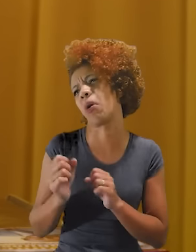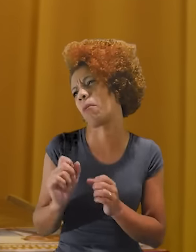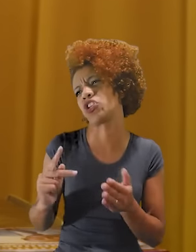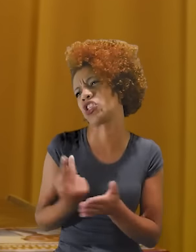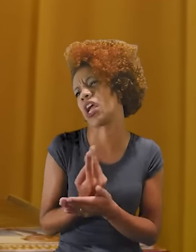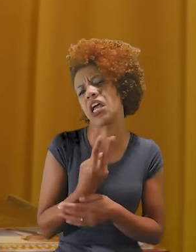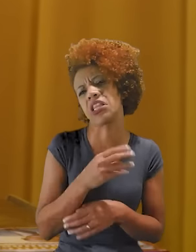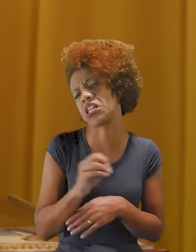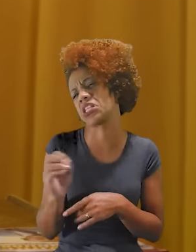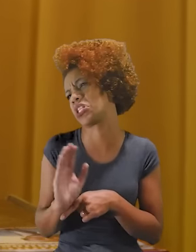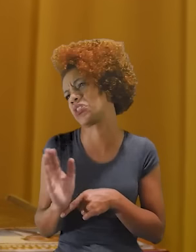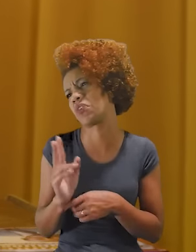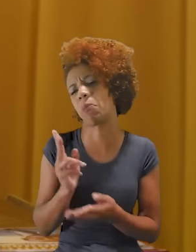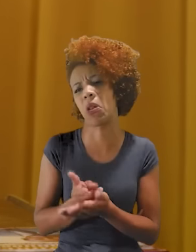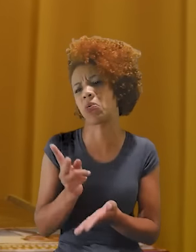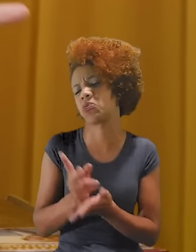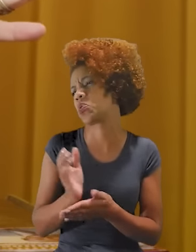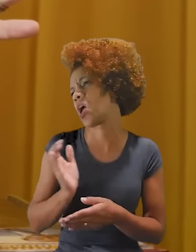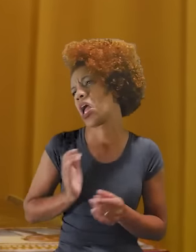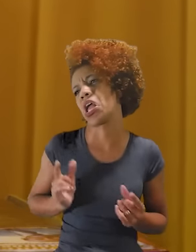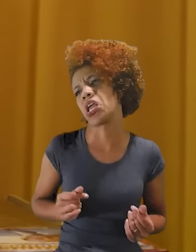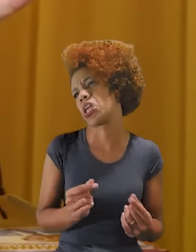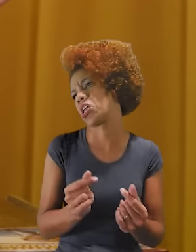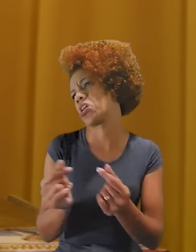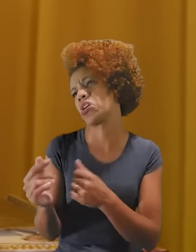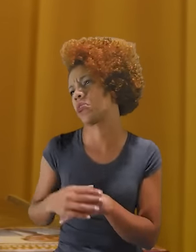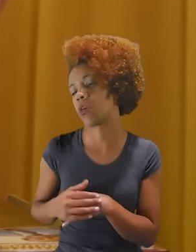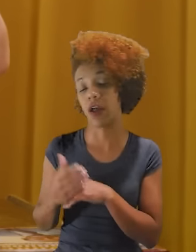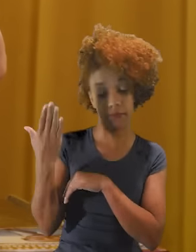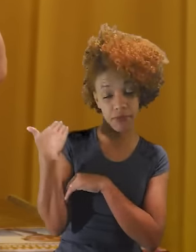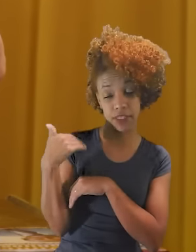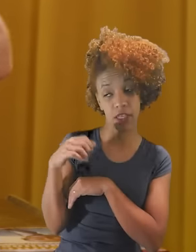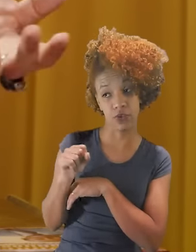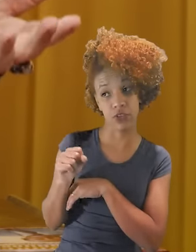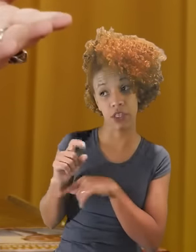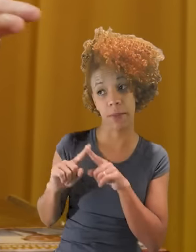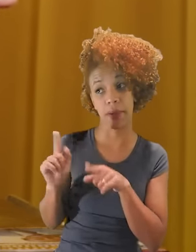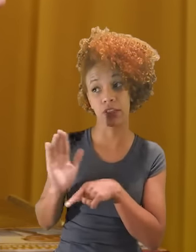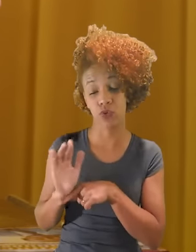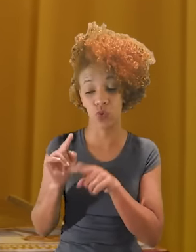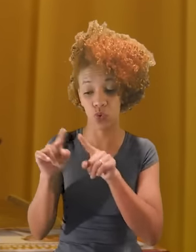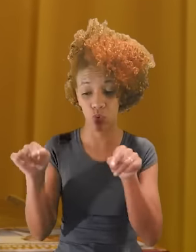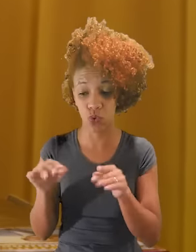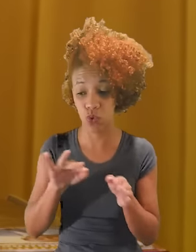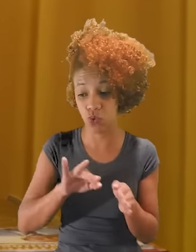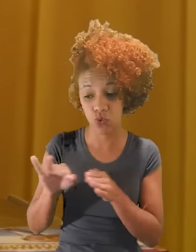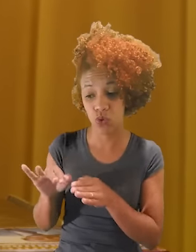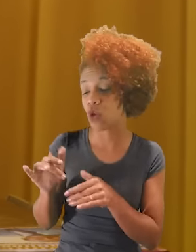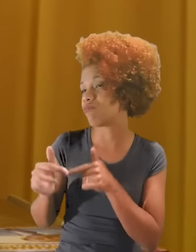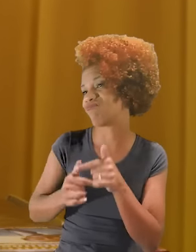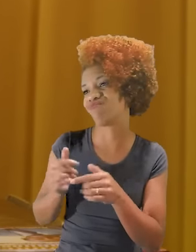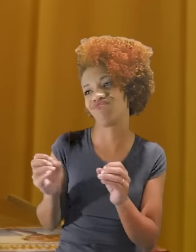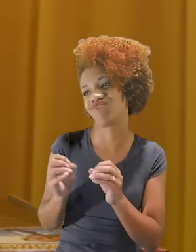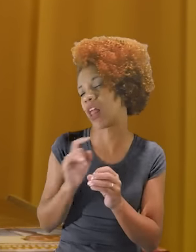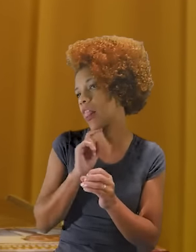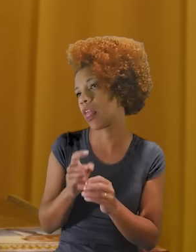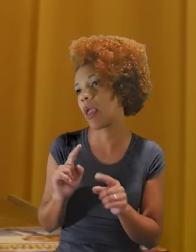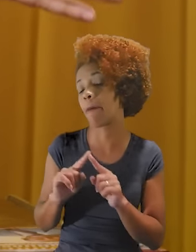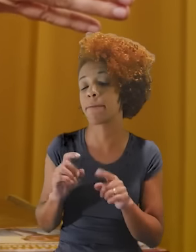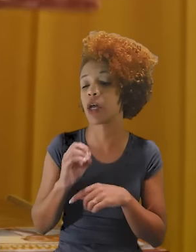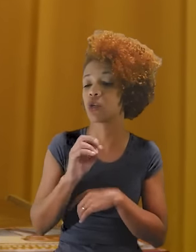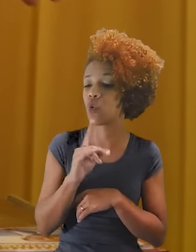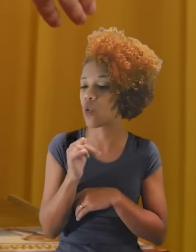errar 300 filmes que eles vão continuar muito ricos. Então, assim, não vai. Naquela época, sim. Tanto que os estúdios foram até colocados de lado, não estavam trabalhando mais.